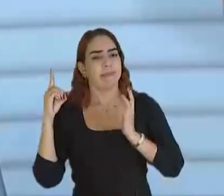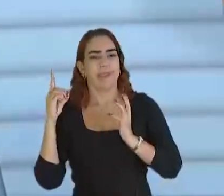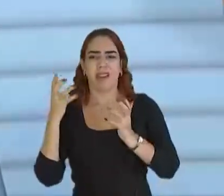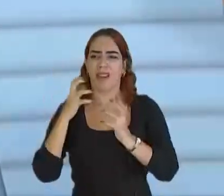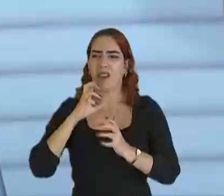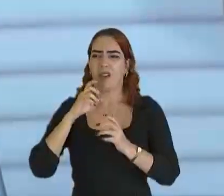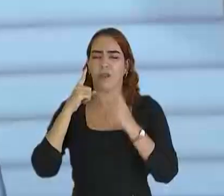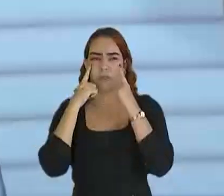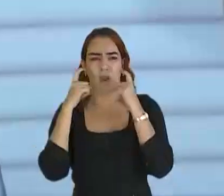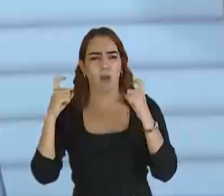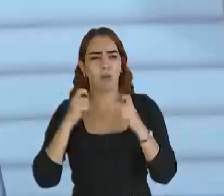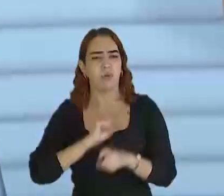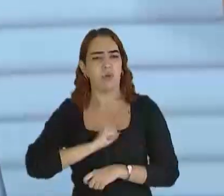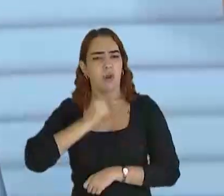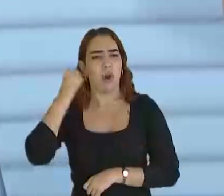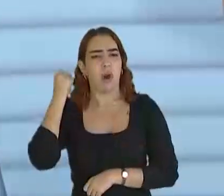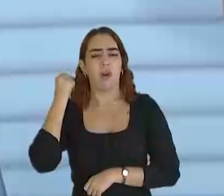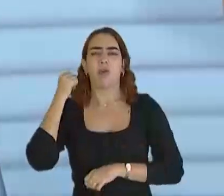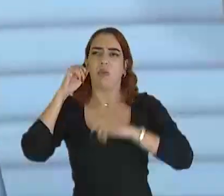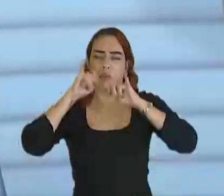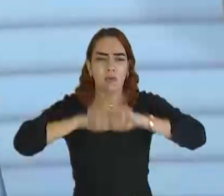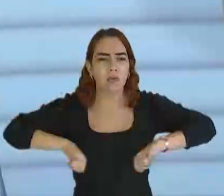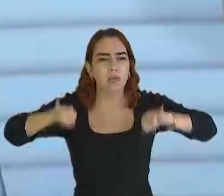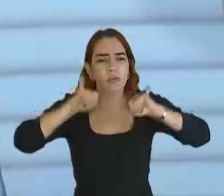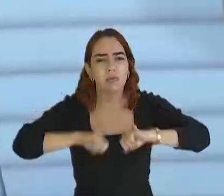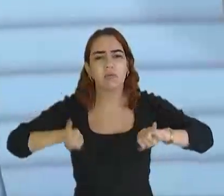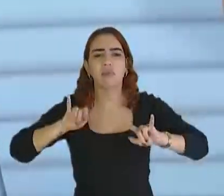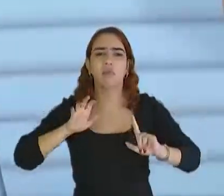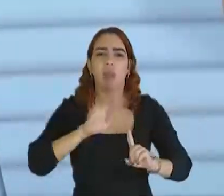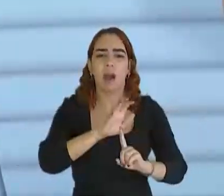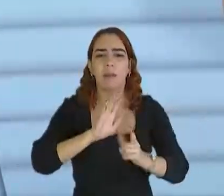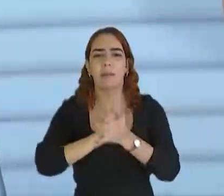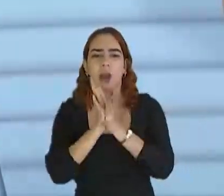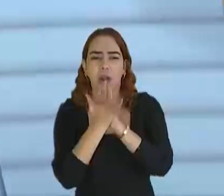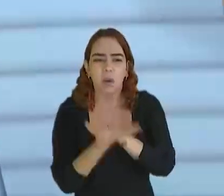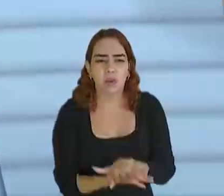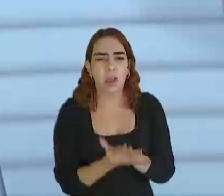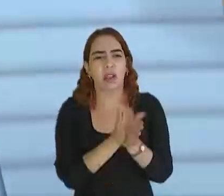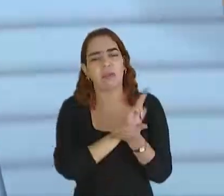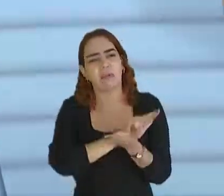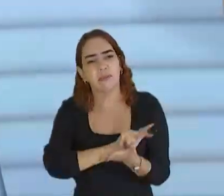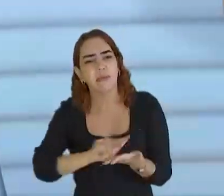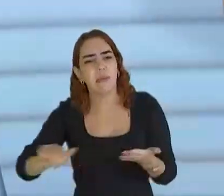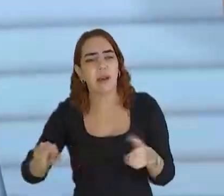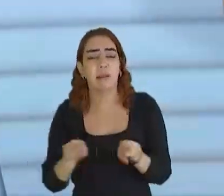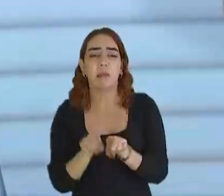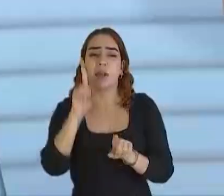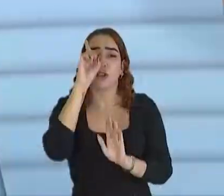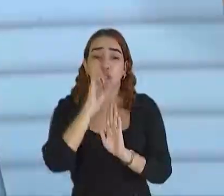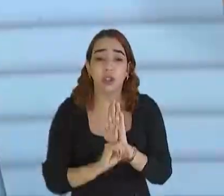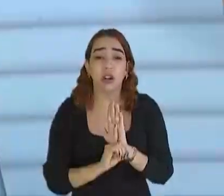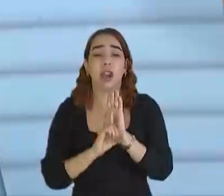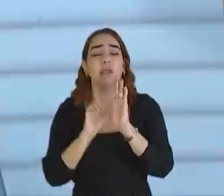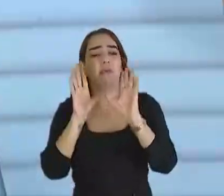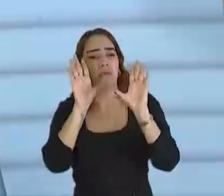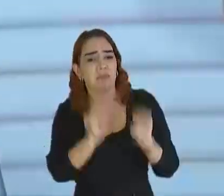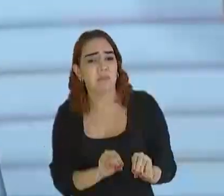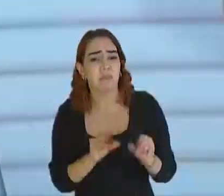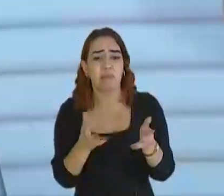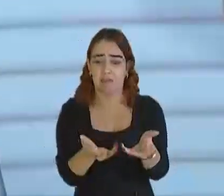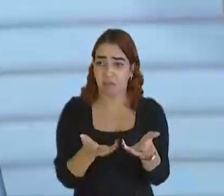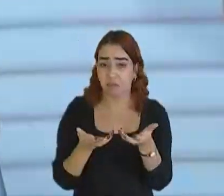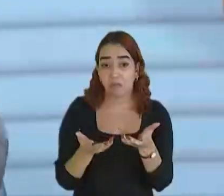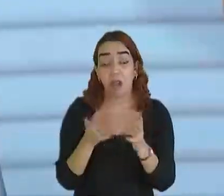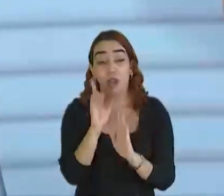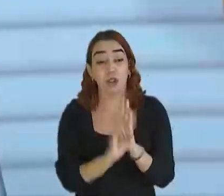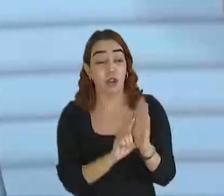ódio, violência, né? Várias discriminações e preconceitos, né? Supressão de direitos, tanto de supressão de